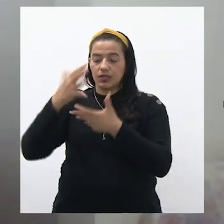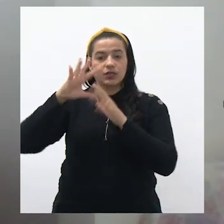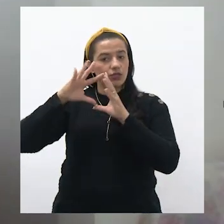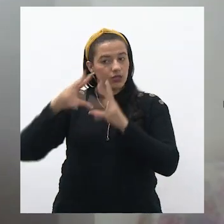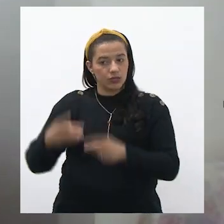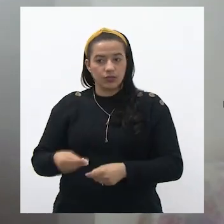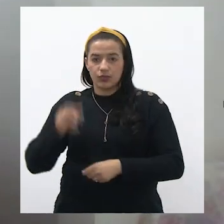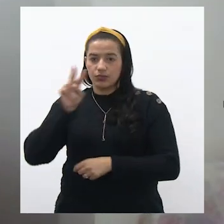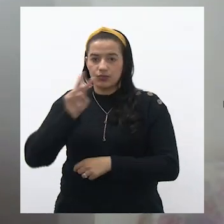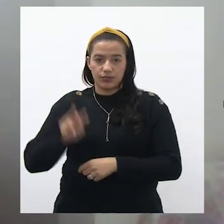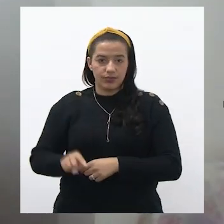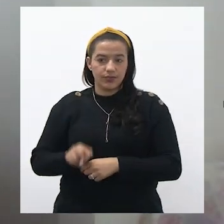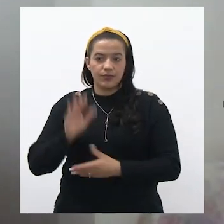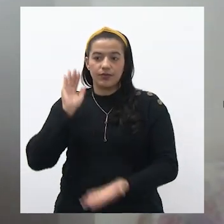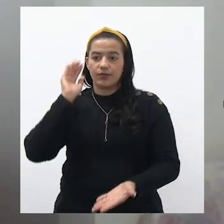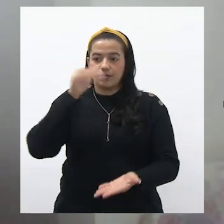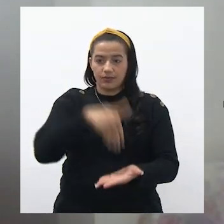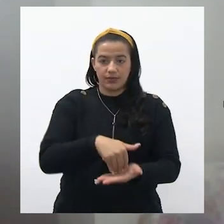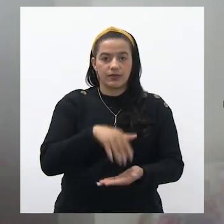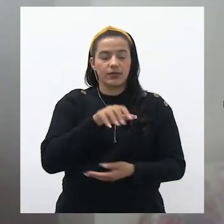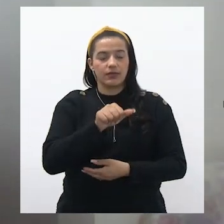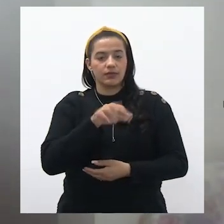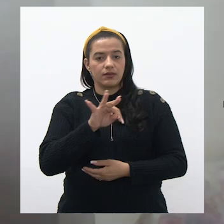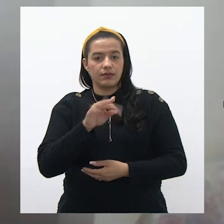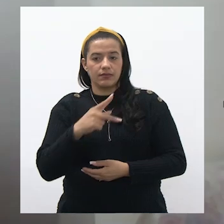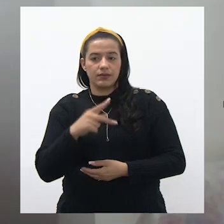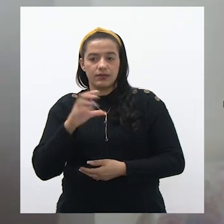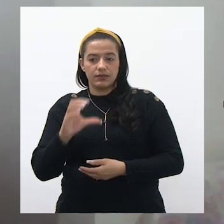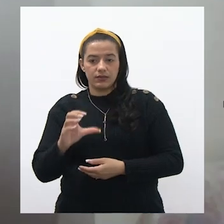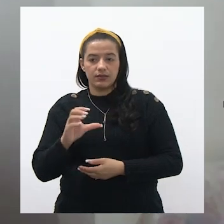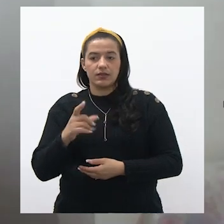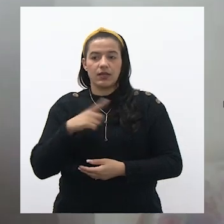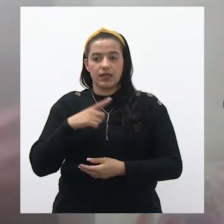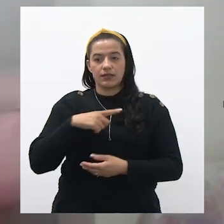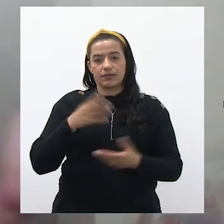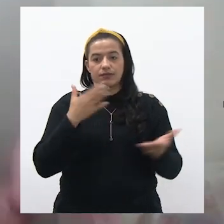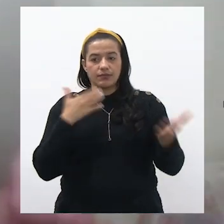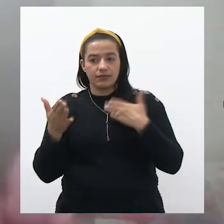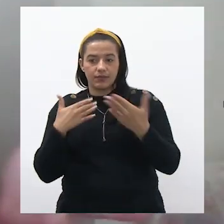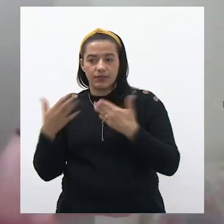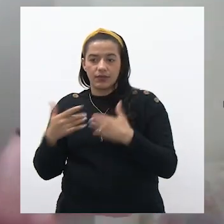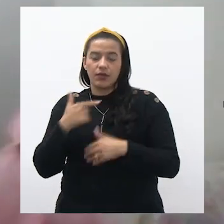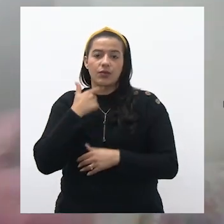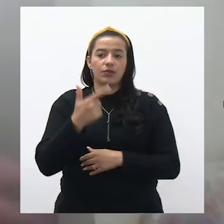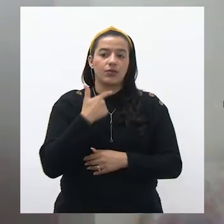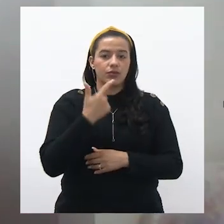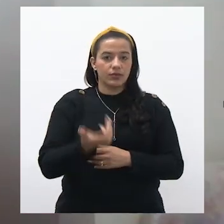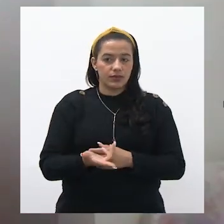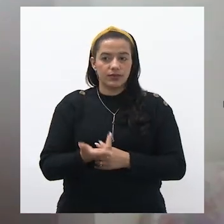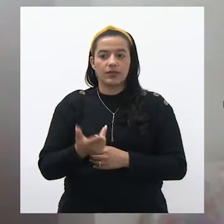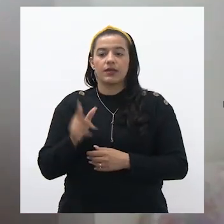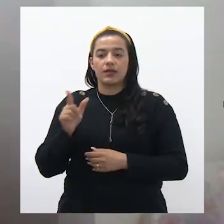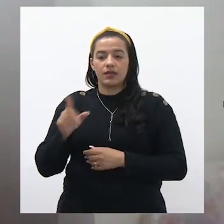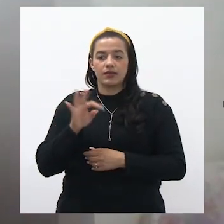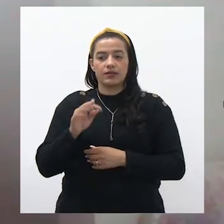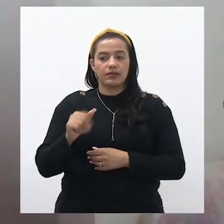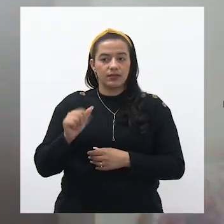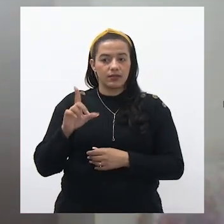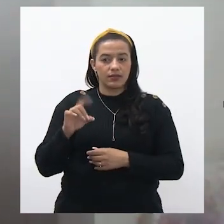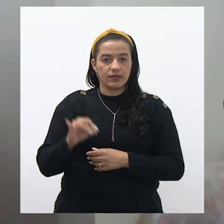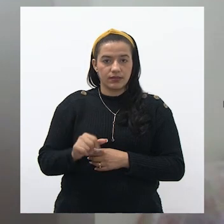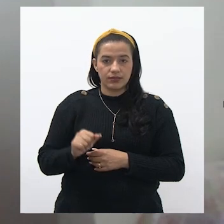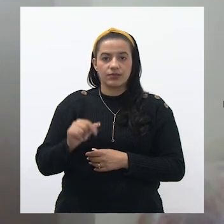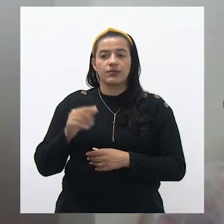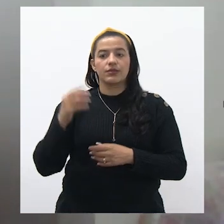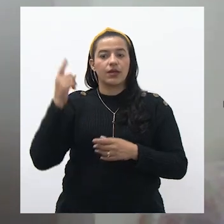chat. Ao final de todos os ATPCs, eu não tenho acesso enquanto a gente faz, porque senão eu não dou conta. Aí a Tati